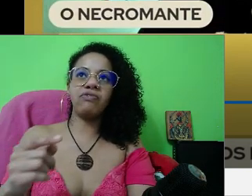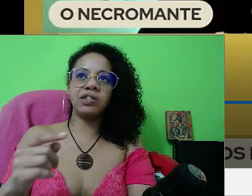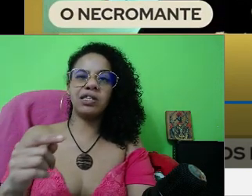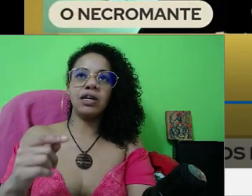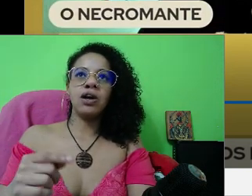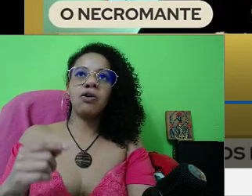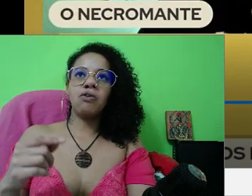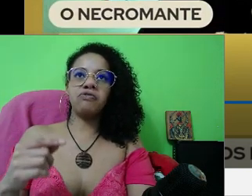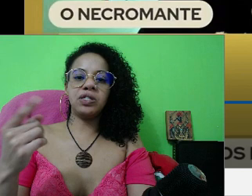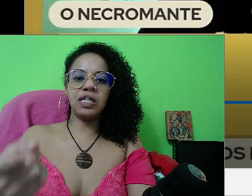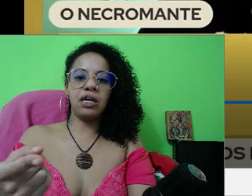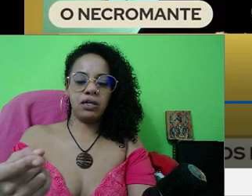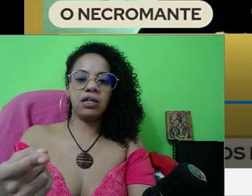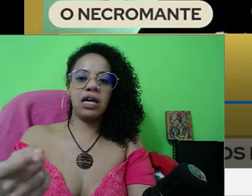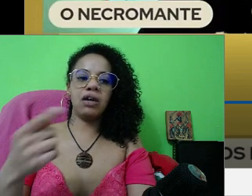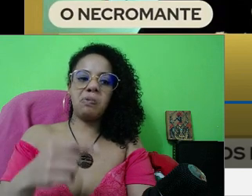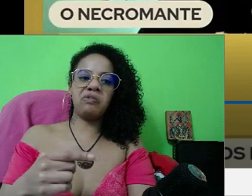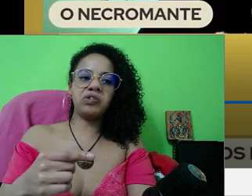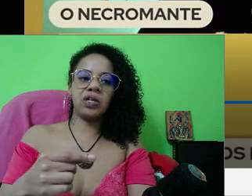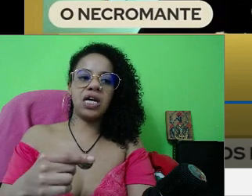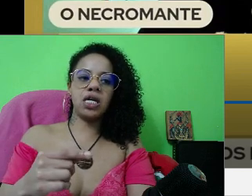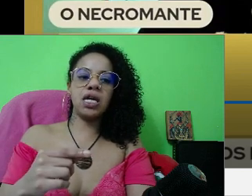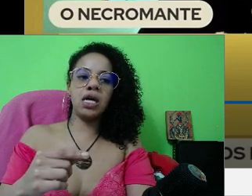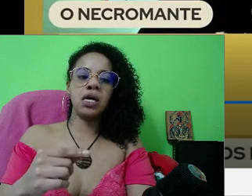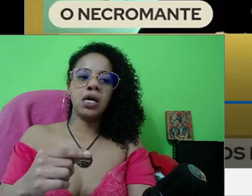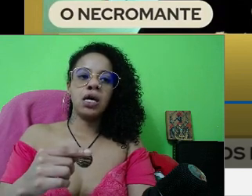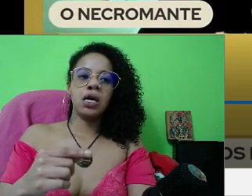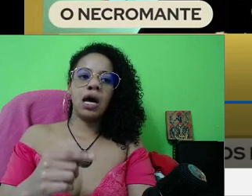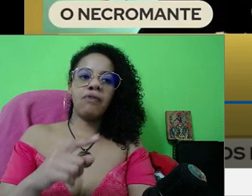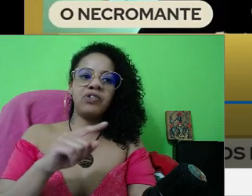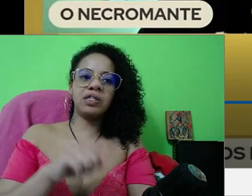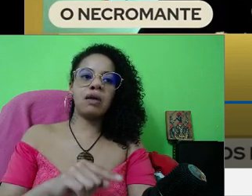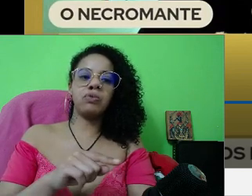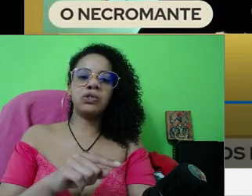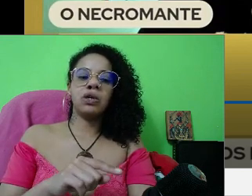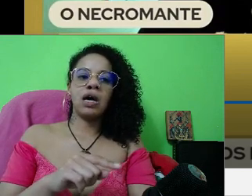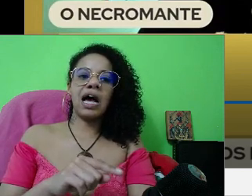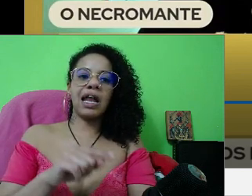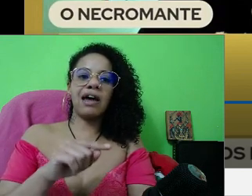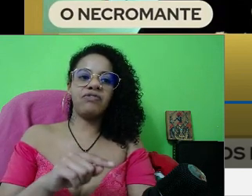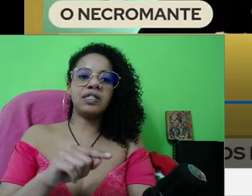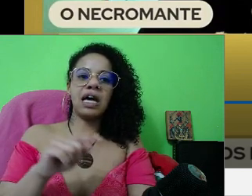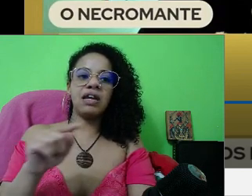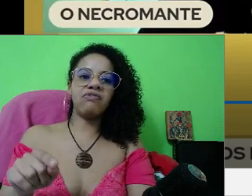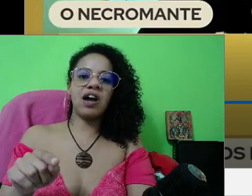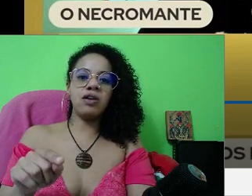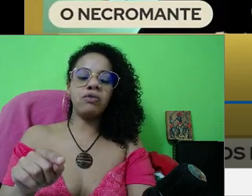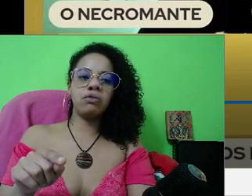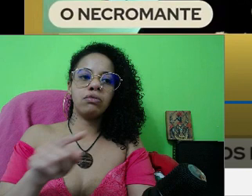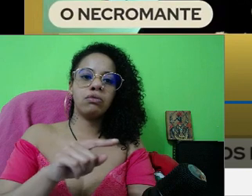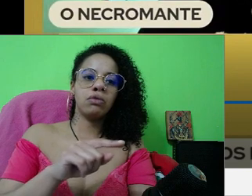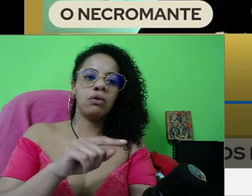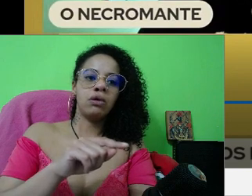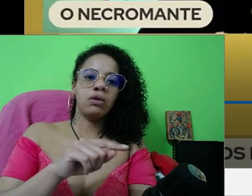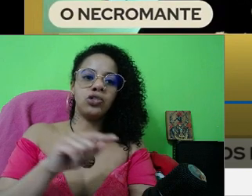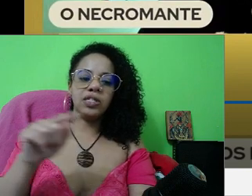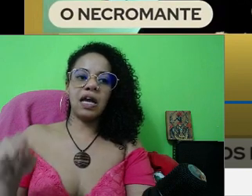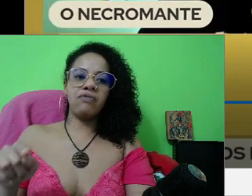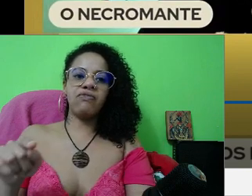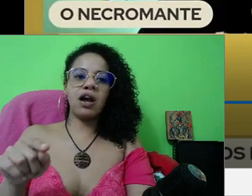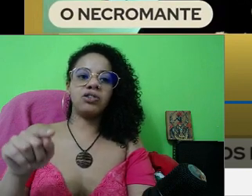o debate que eu queria fazer com você né e com a professora Ana fizemos a Live Star inverno